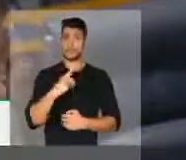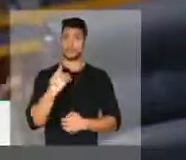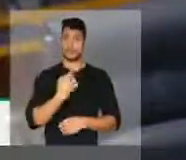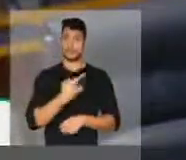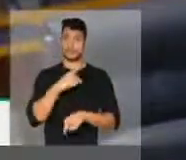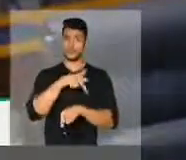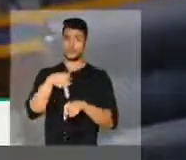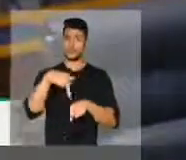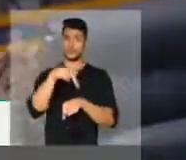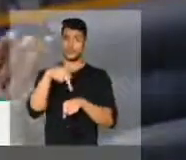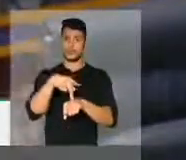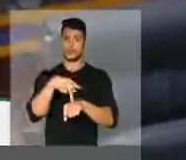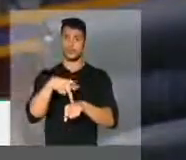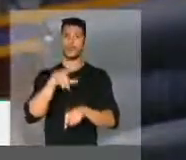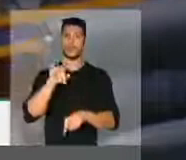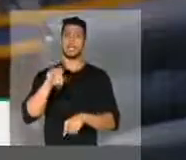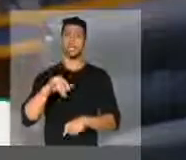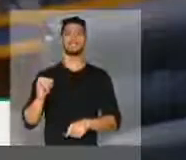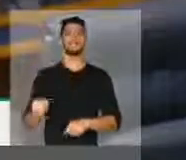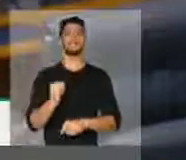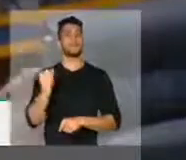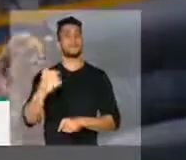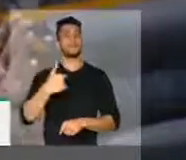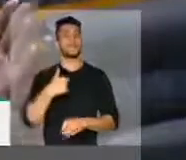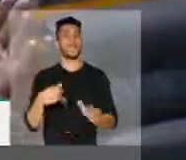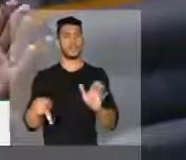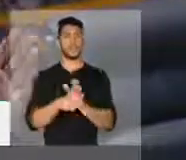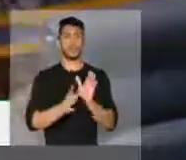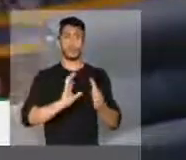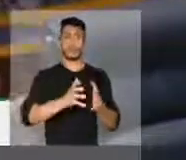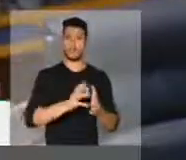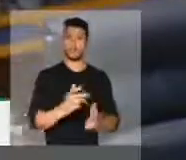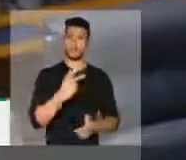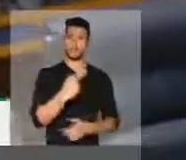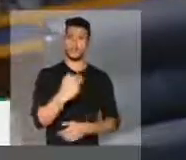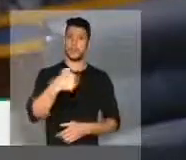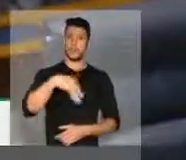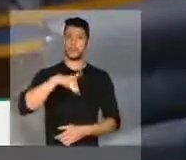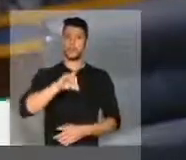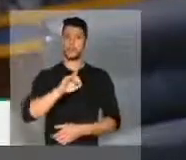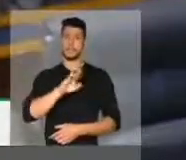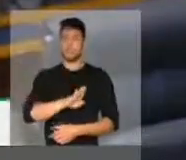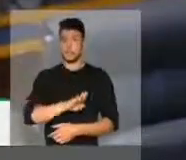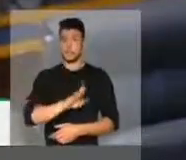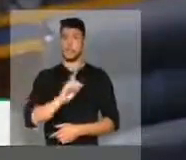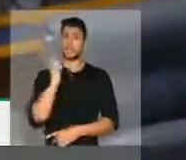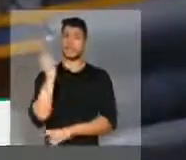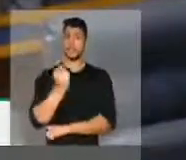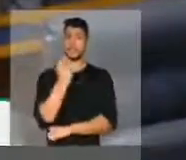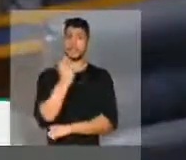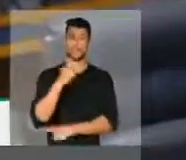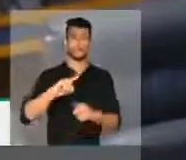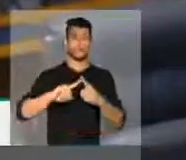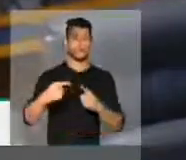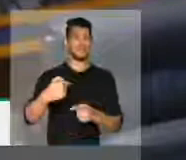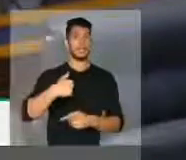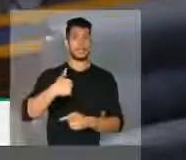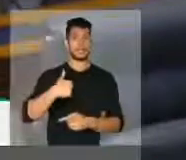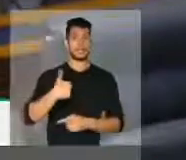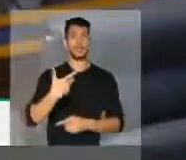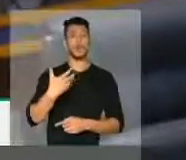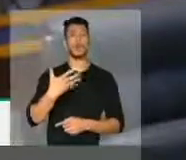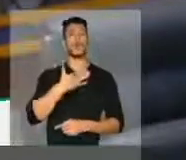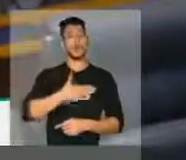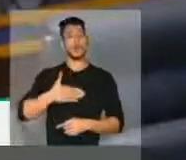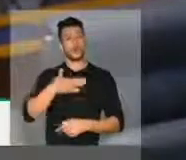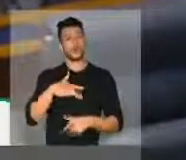é muito importante. Eu sou do PMDB do Rio Grande do Sul e quero dizer que que para mim é um privilégio poder